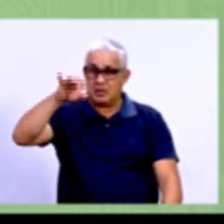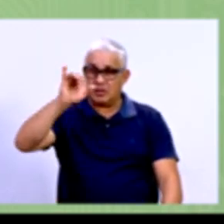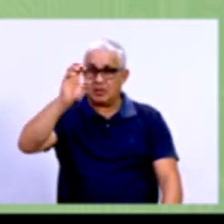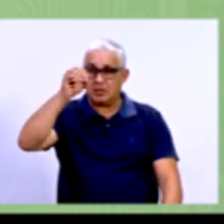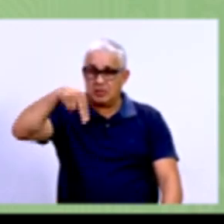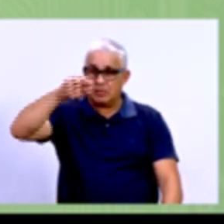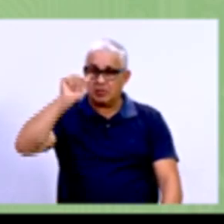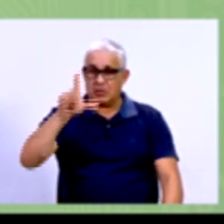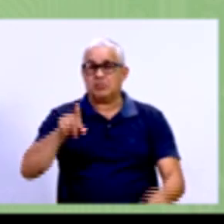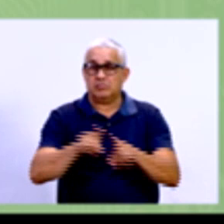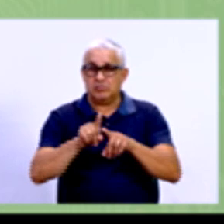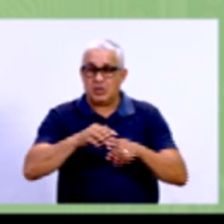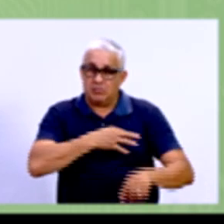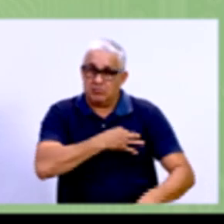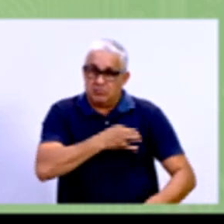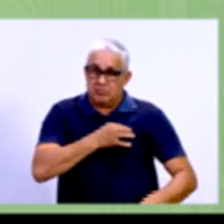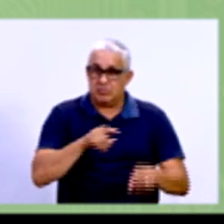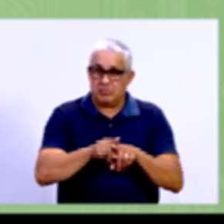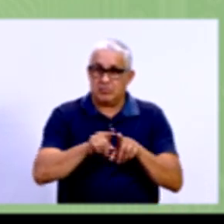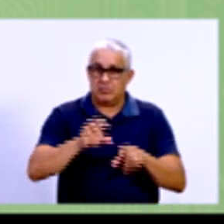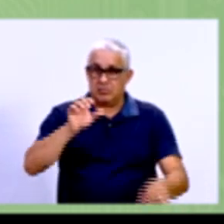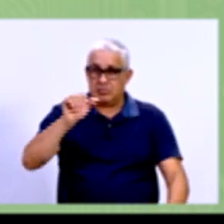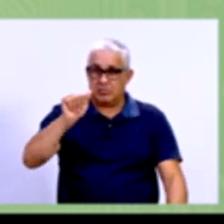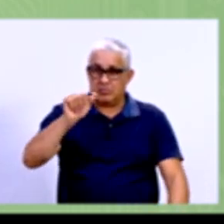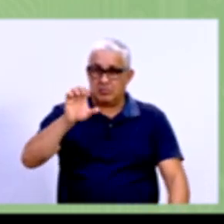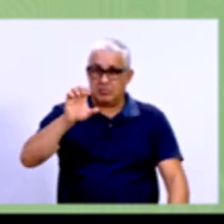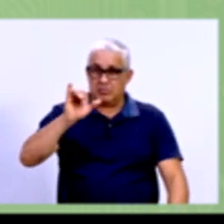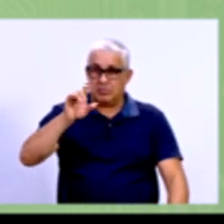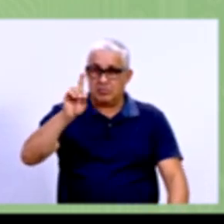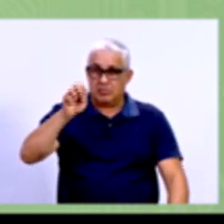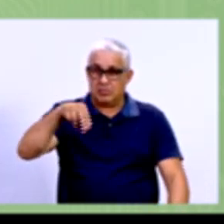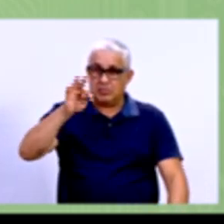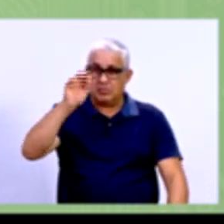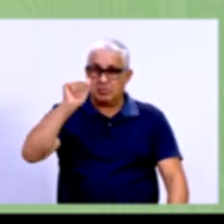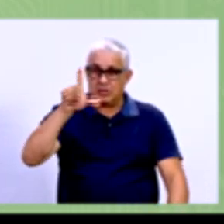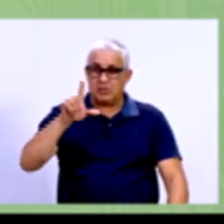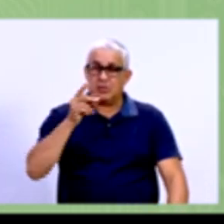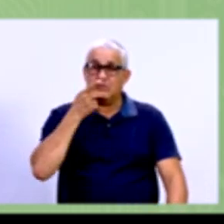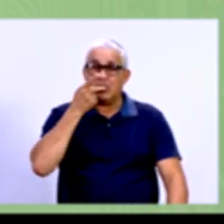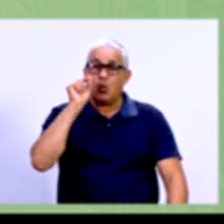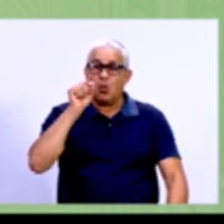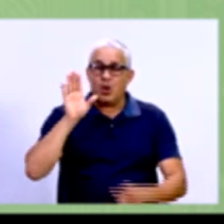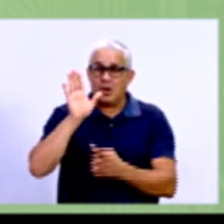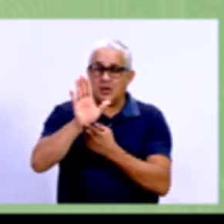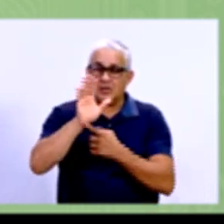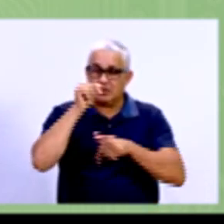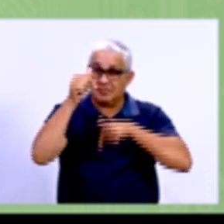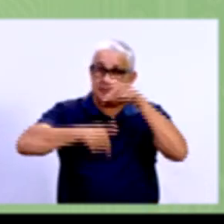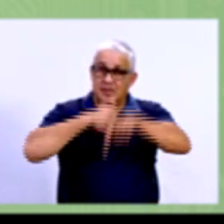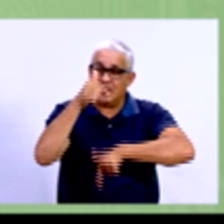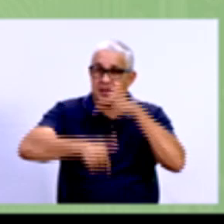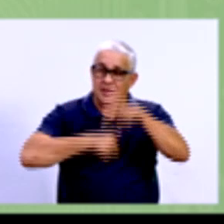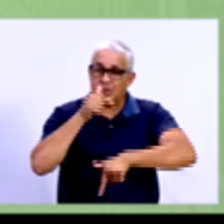a voluntária e a acidental. Então, quando a gente fala das amostras, a gente trabalha muito mais com